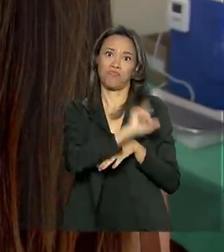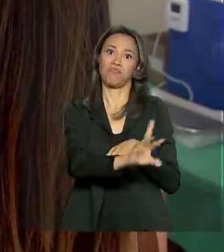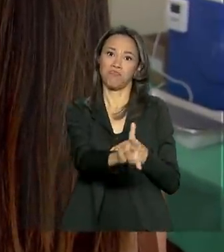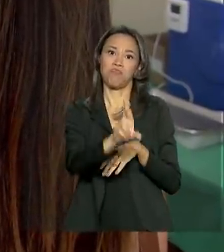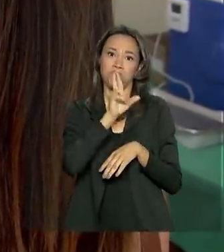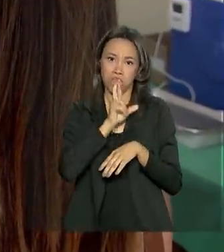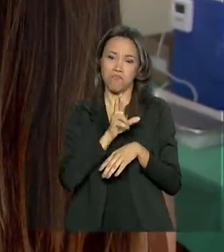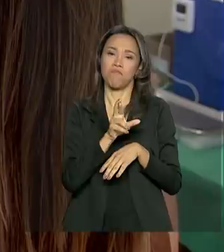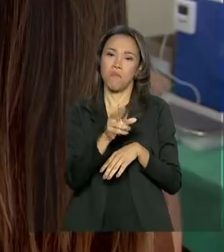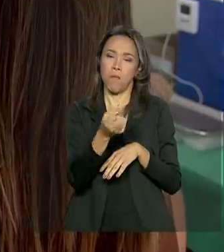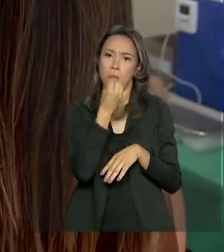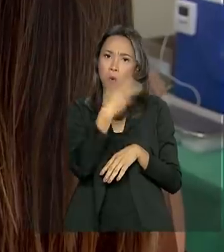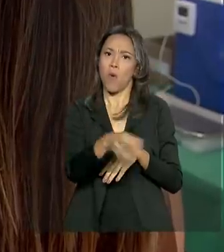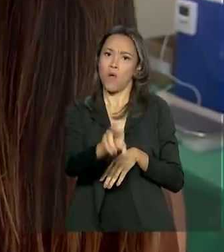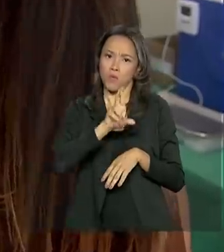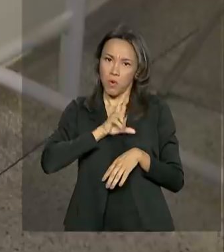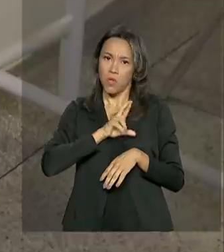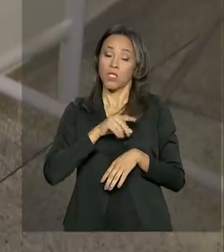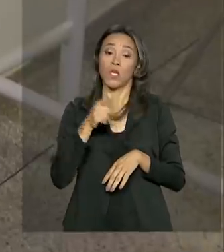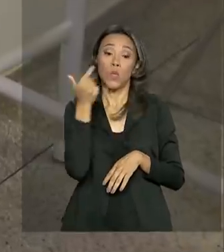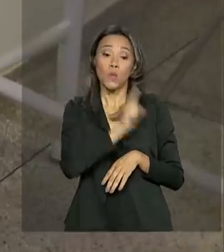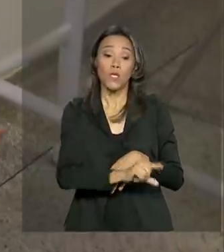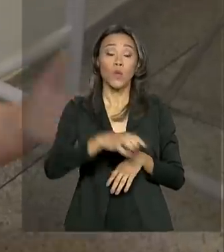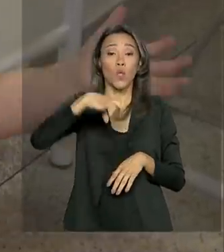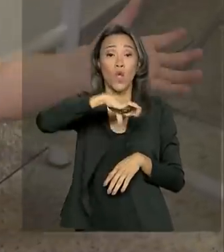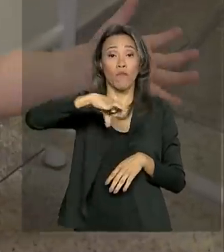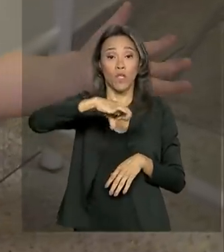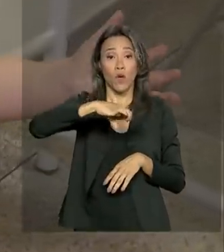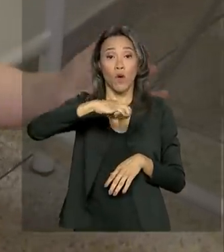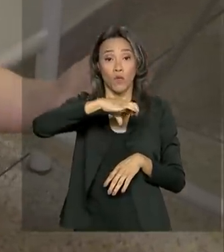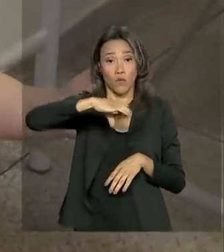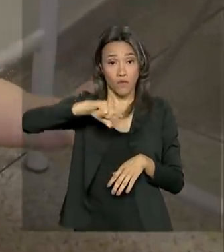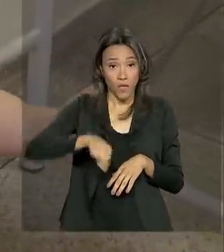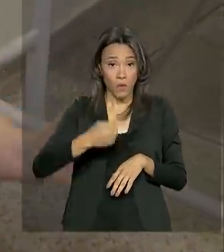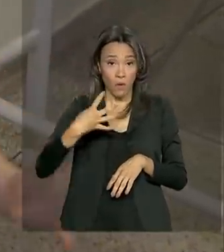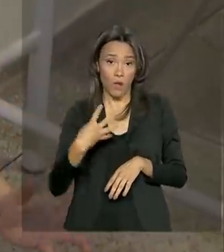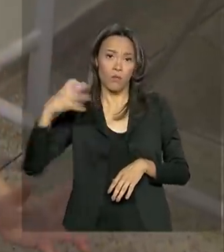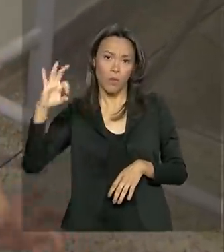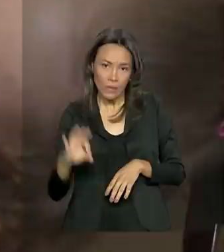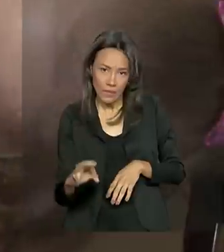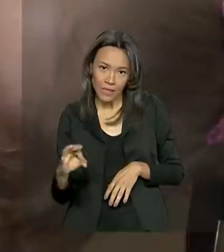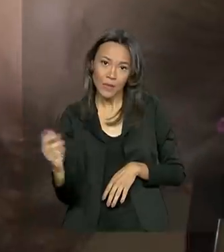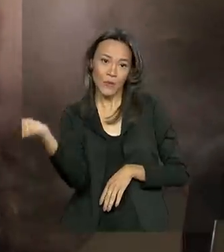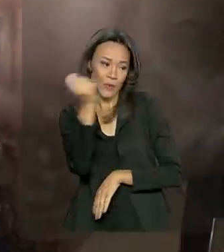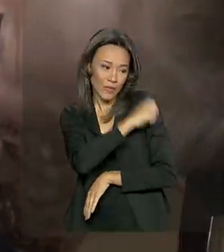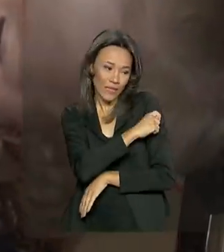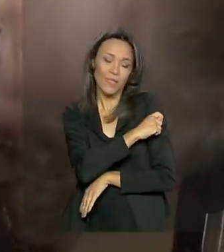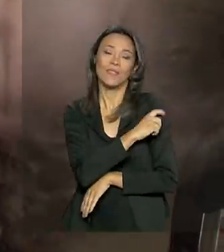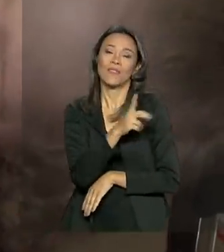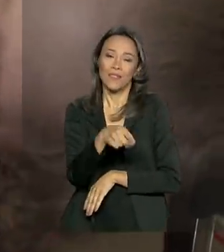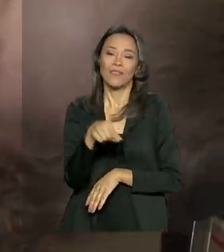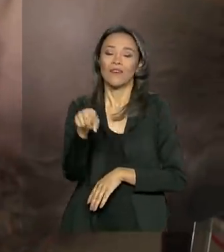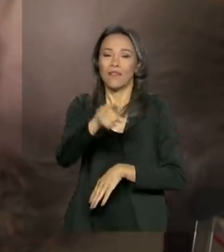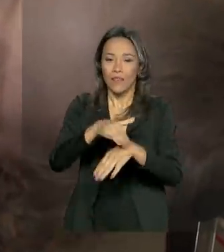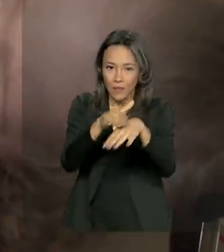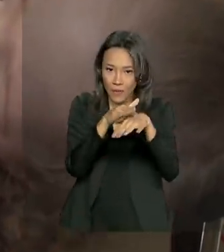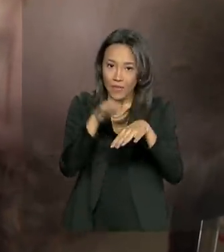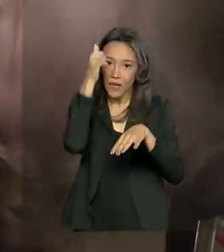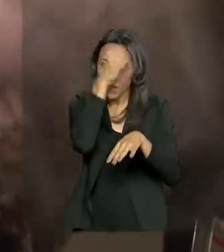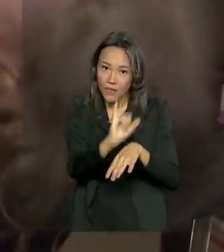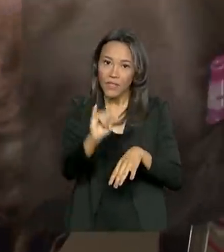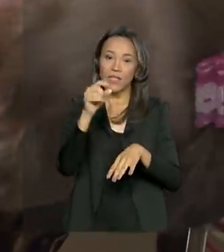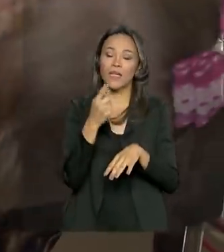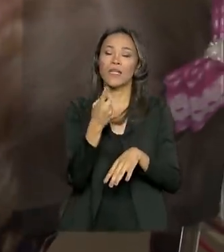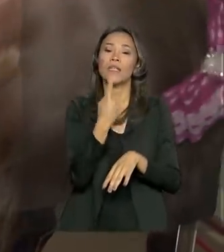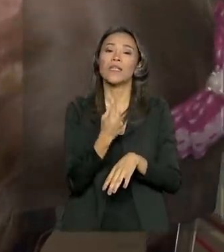e o Brasil atingiu 99,4% de cobertura da tríplice viral, que além de prevenir o sarampo,